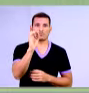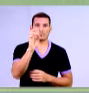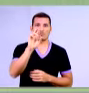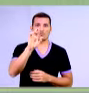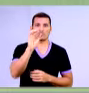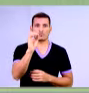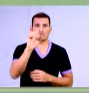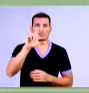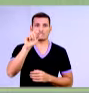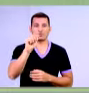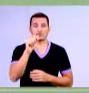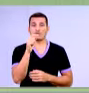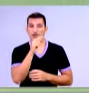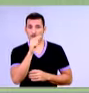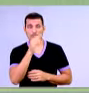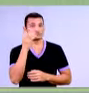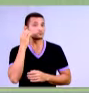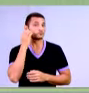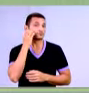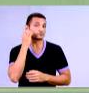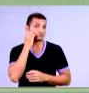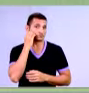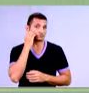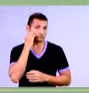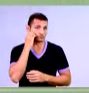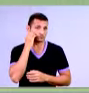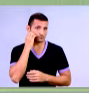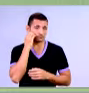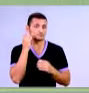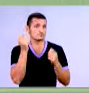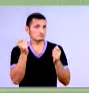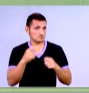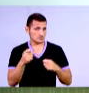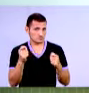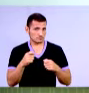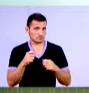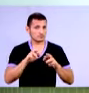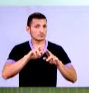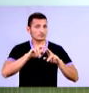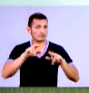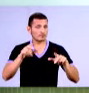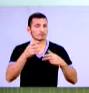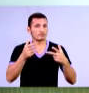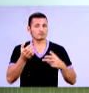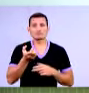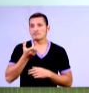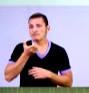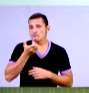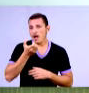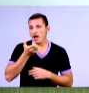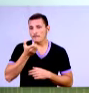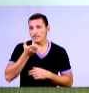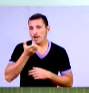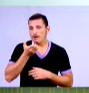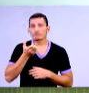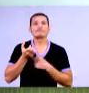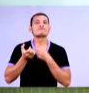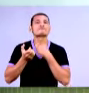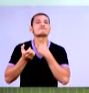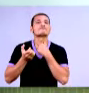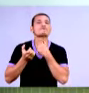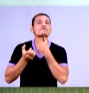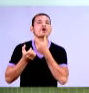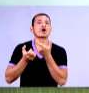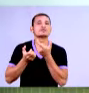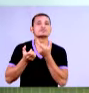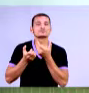na sua versão permite que diversos comandos sejam acionados pela voz. Então, mais uma